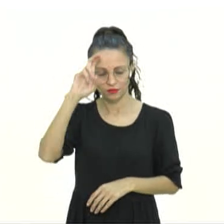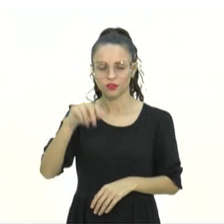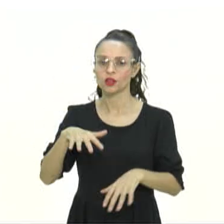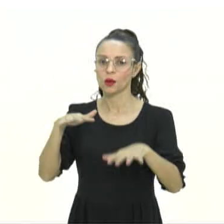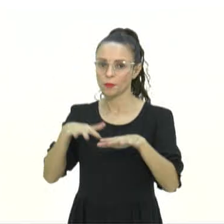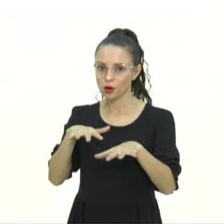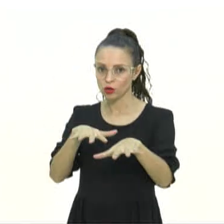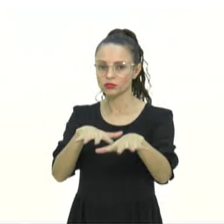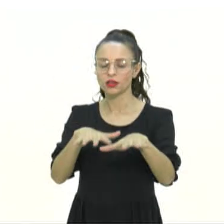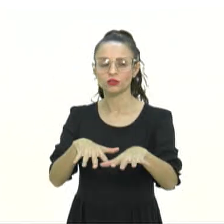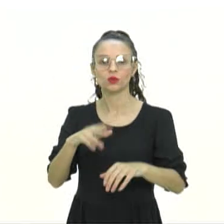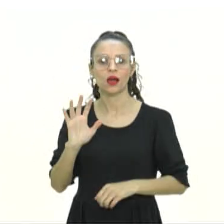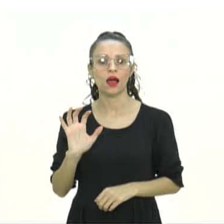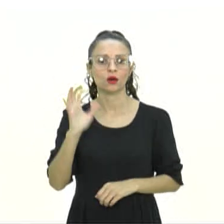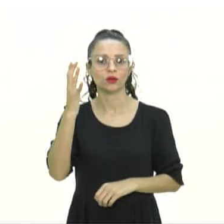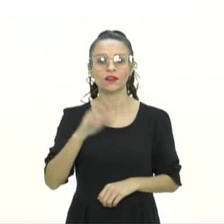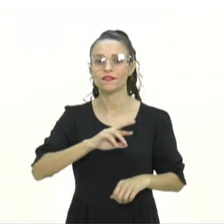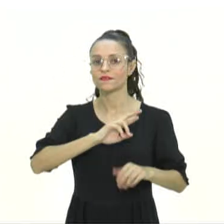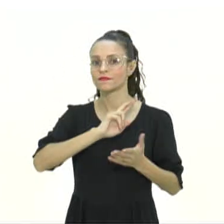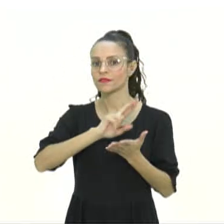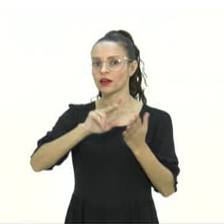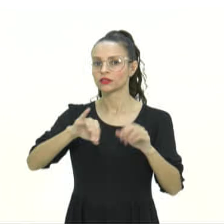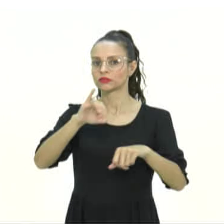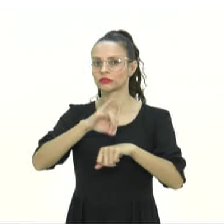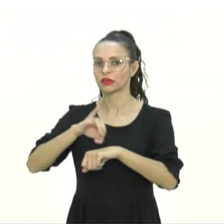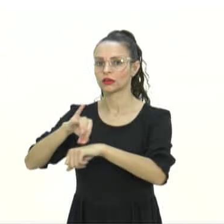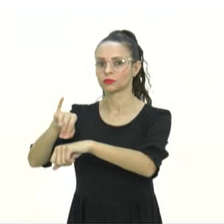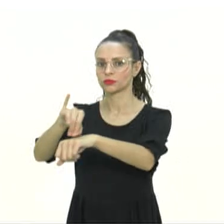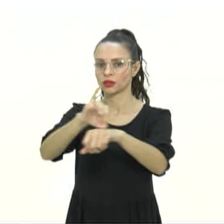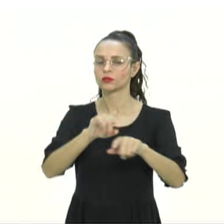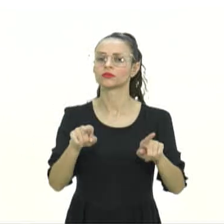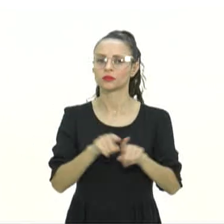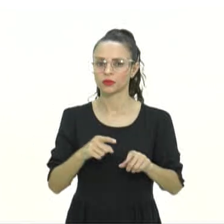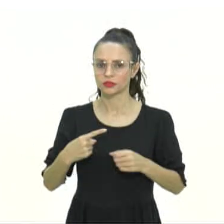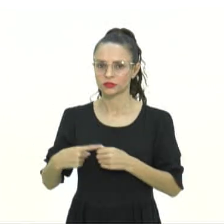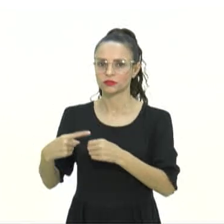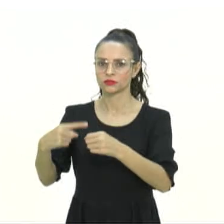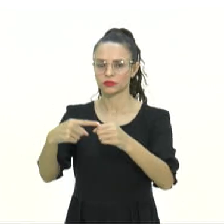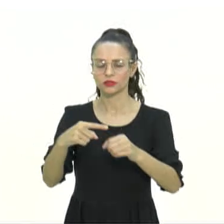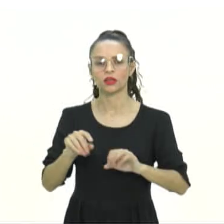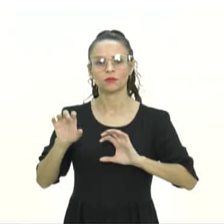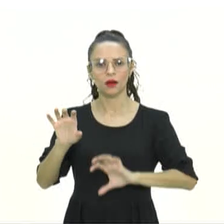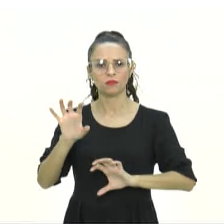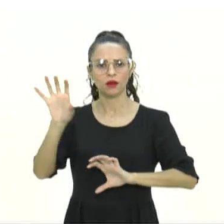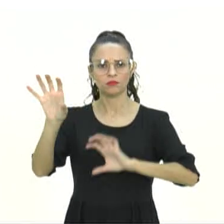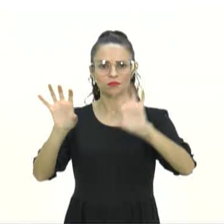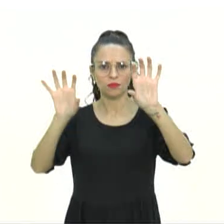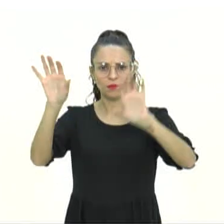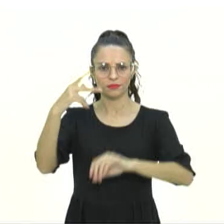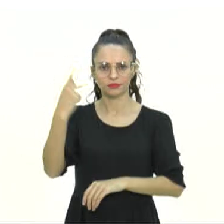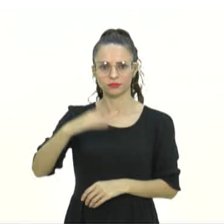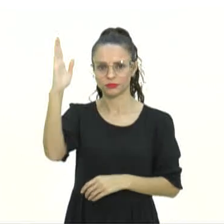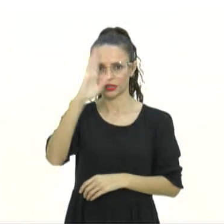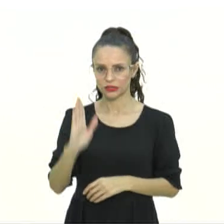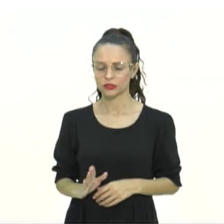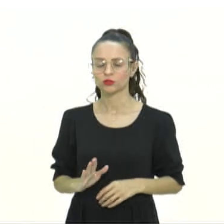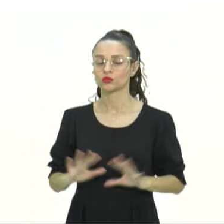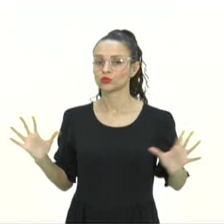protestos ocorreram em várias capitais e centenas de cidades nas 5 regiões do país. Ao